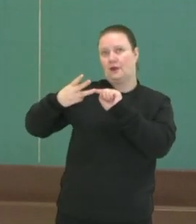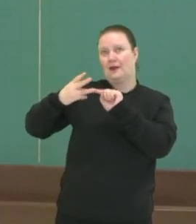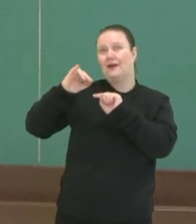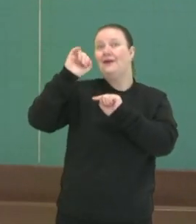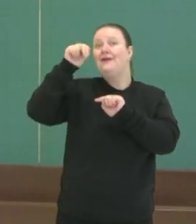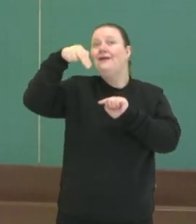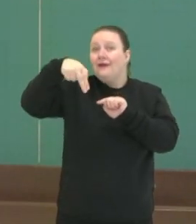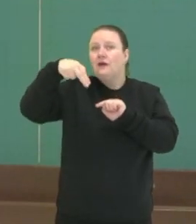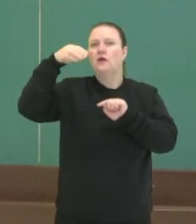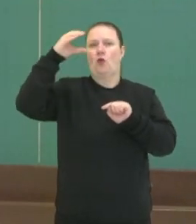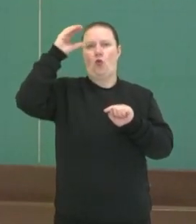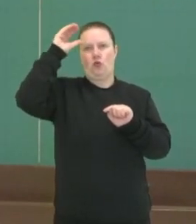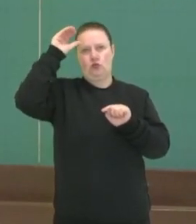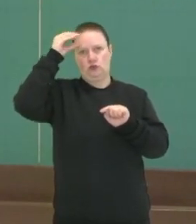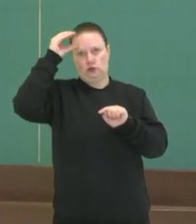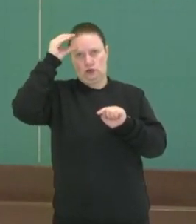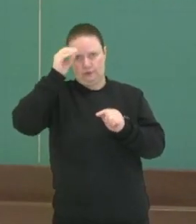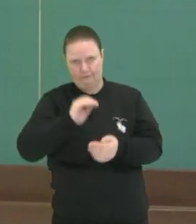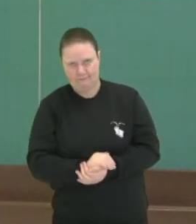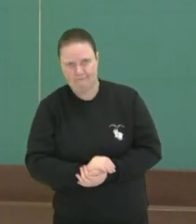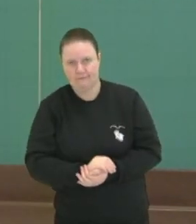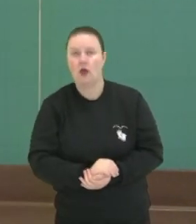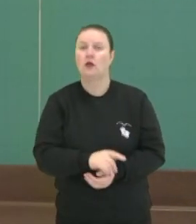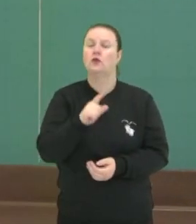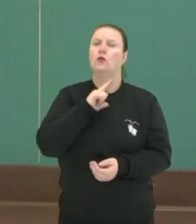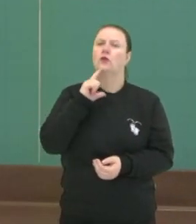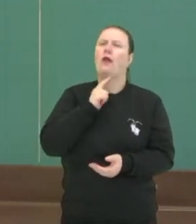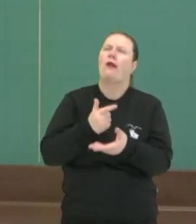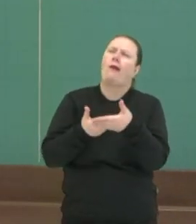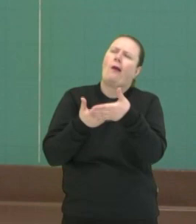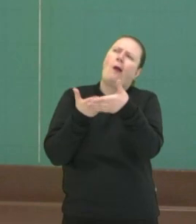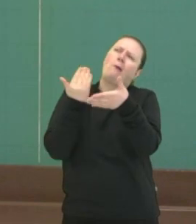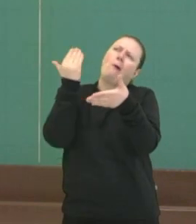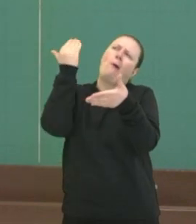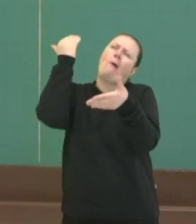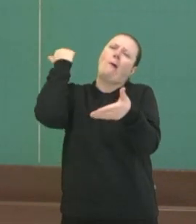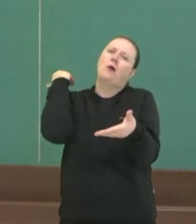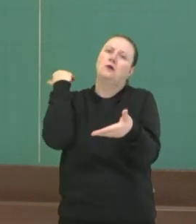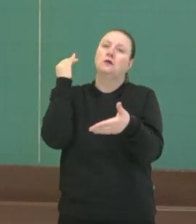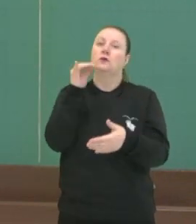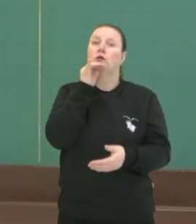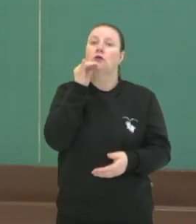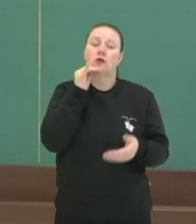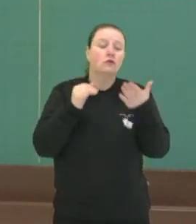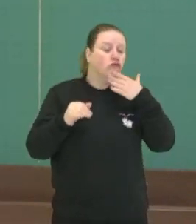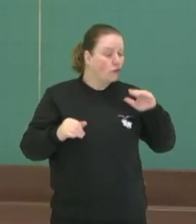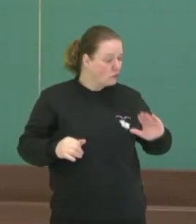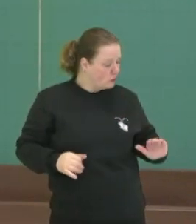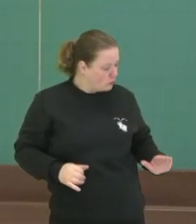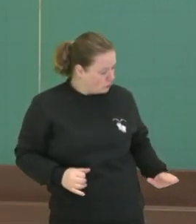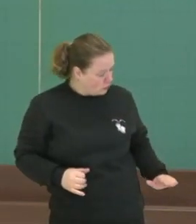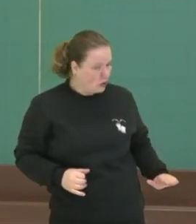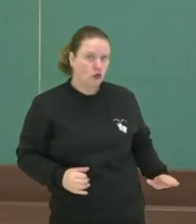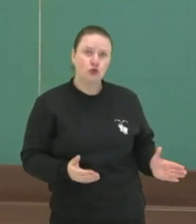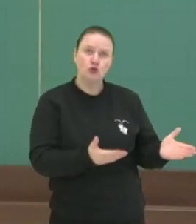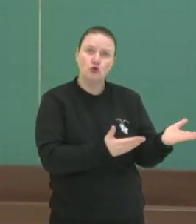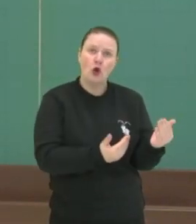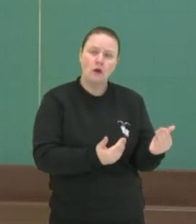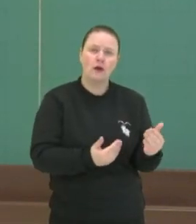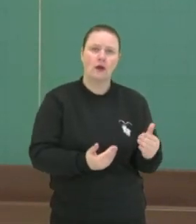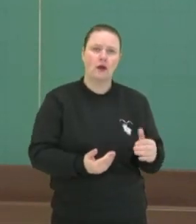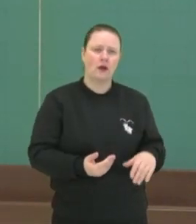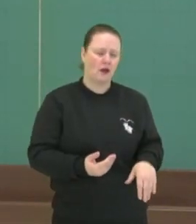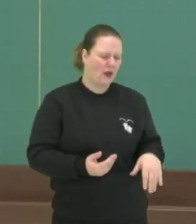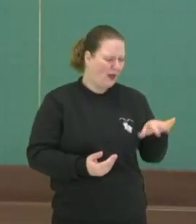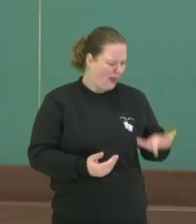que é inconsciente? Inconsciente é aquilo que ficou lá no passado. Um exemplo, você, quando era muito novinho, você foi lá e se queimou. Então você